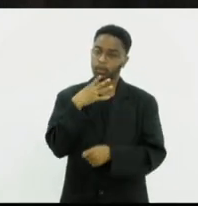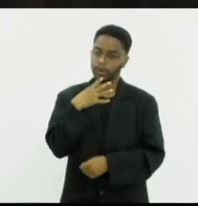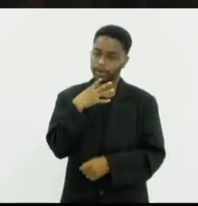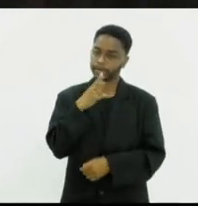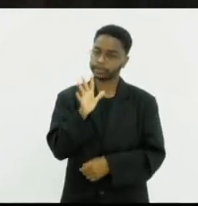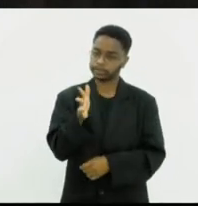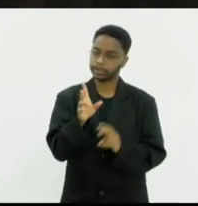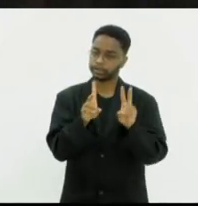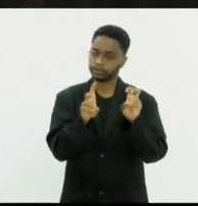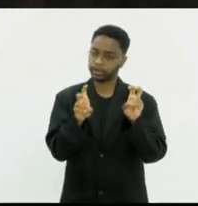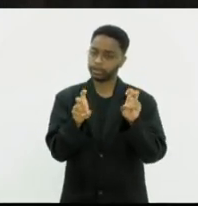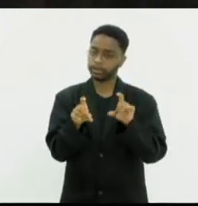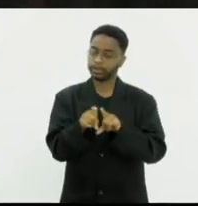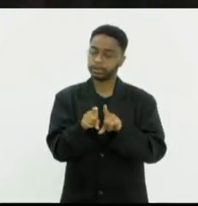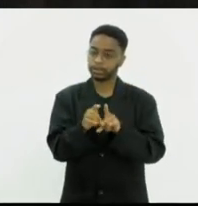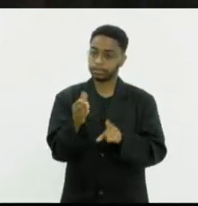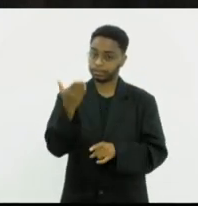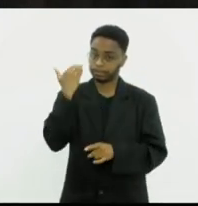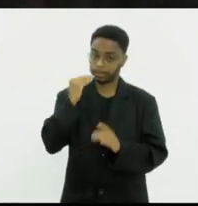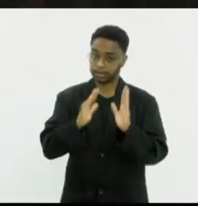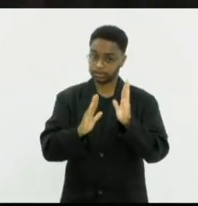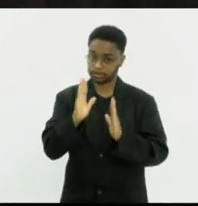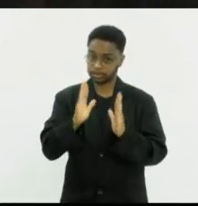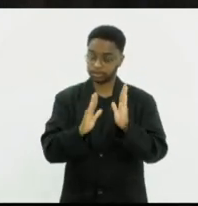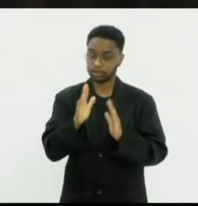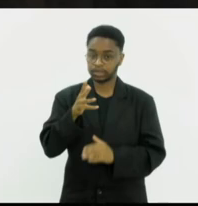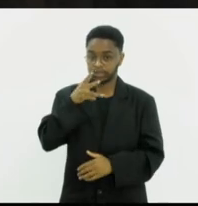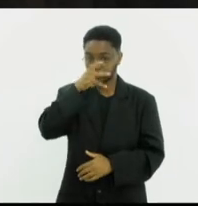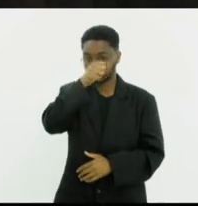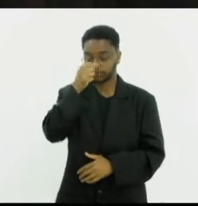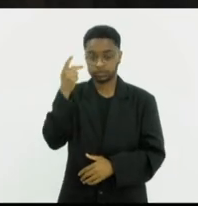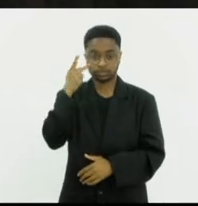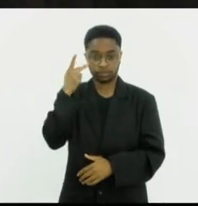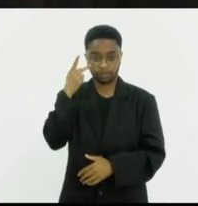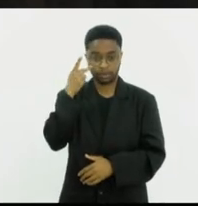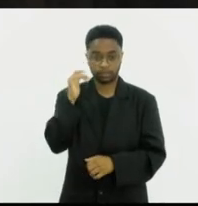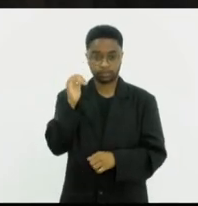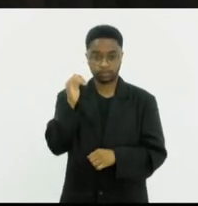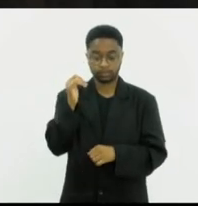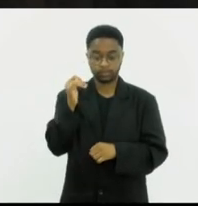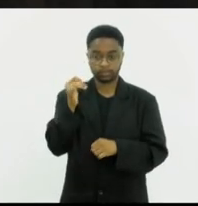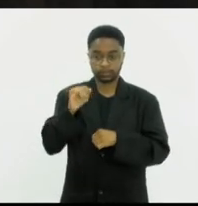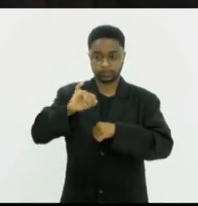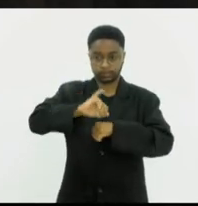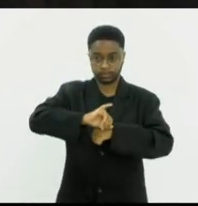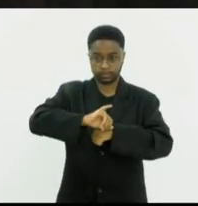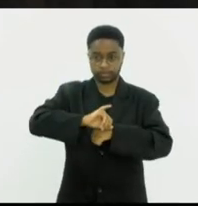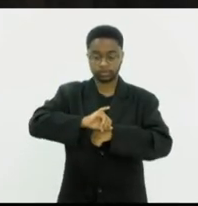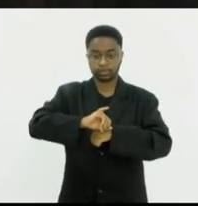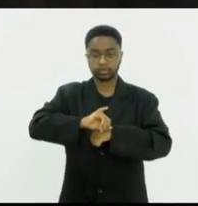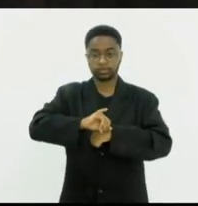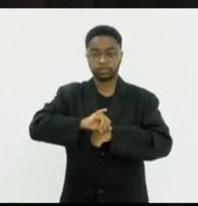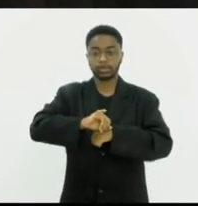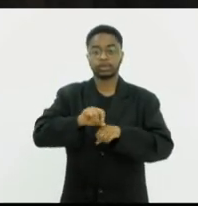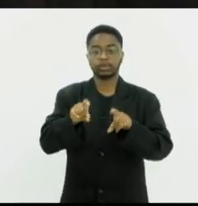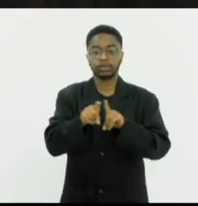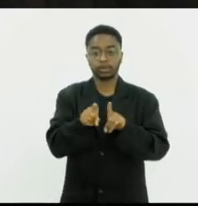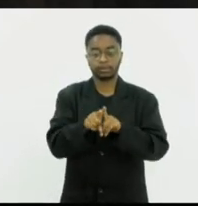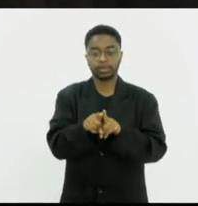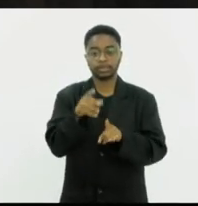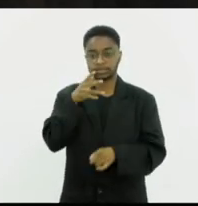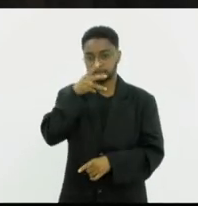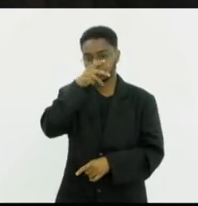esse assunto. E naquela oportunidade, ele salvou São Paulo capital e, por arrasto, ainda